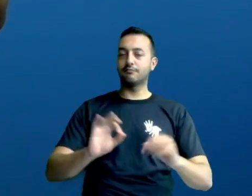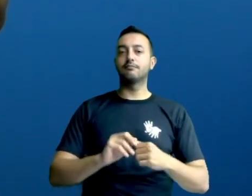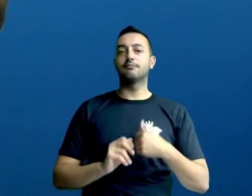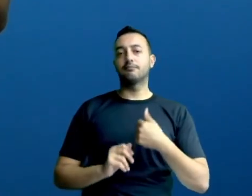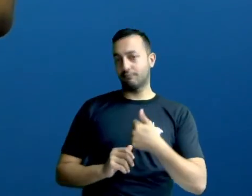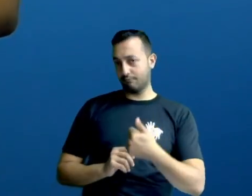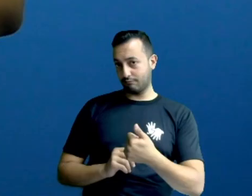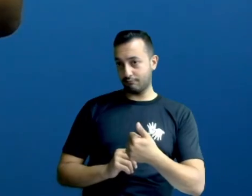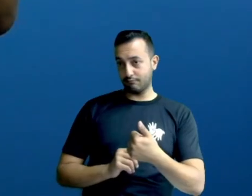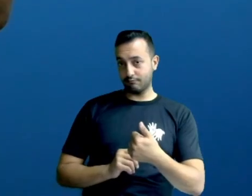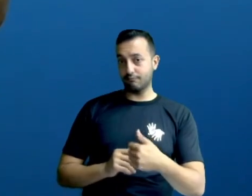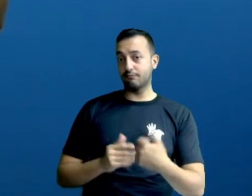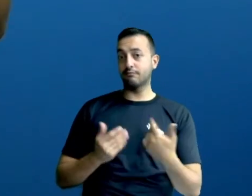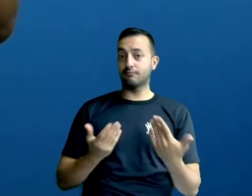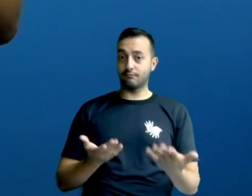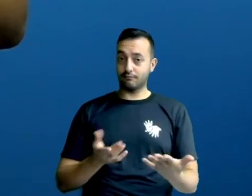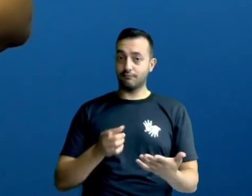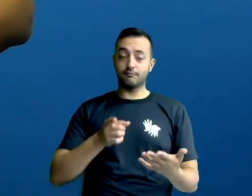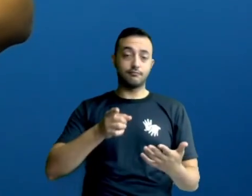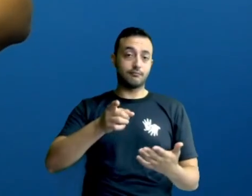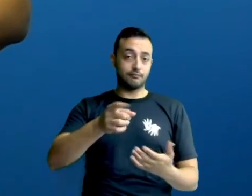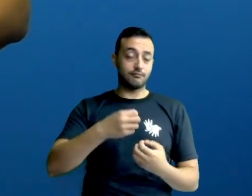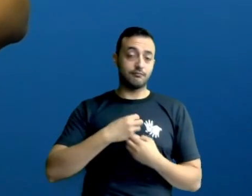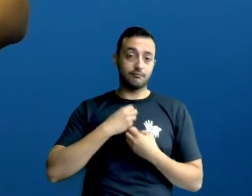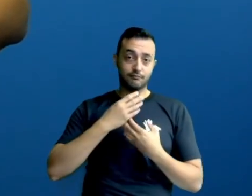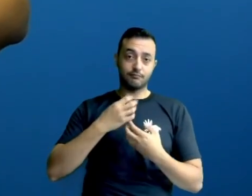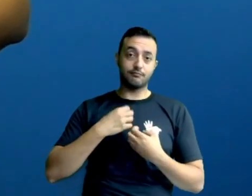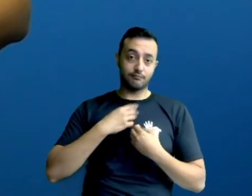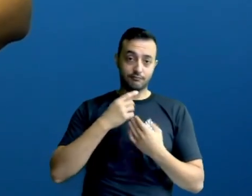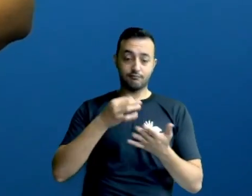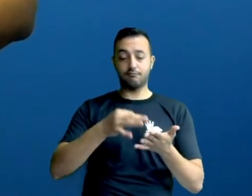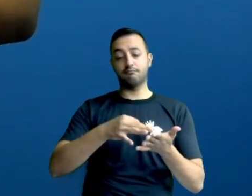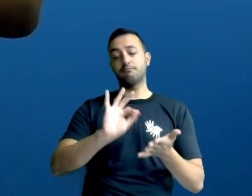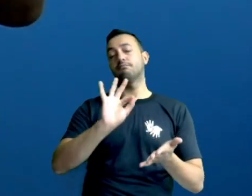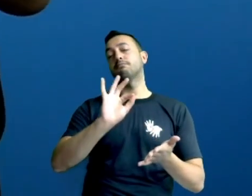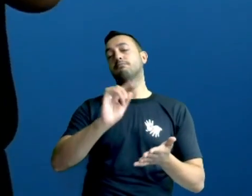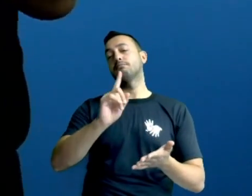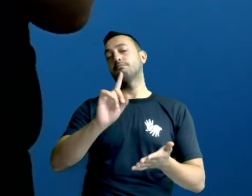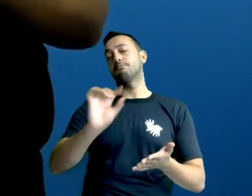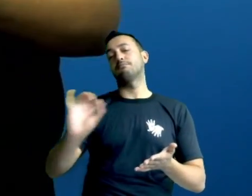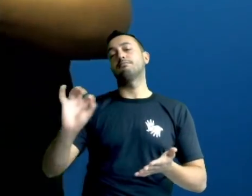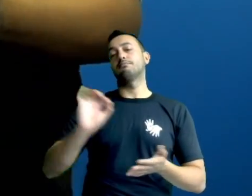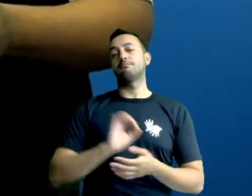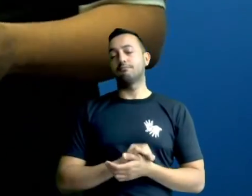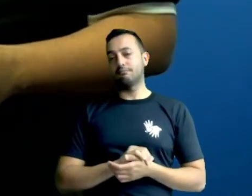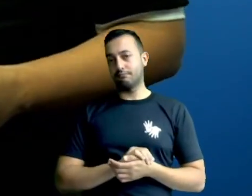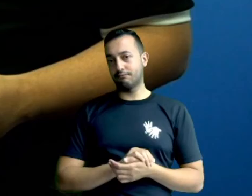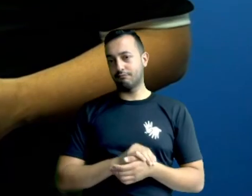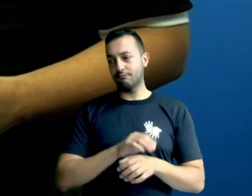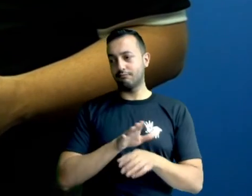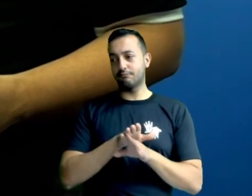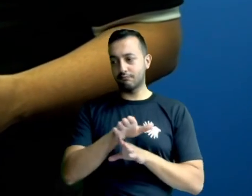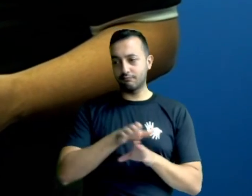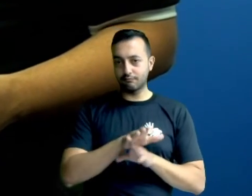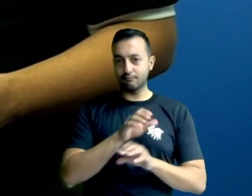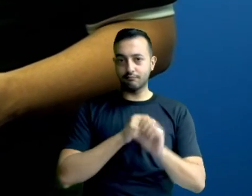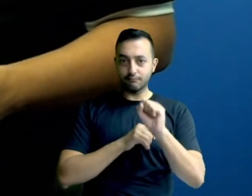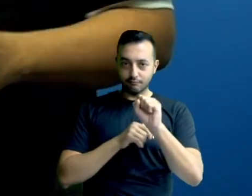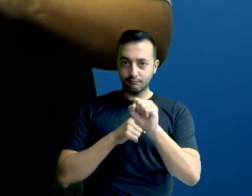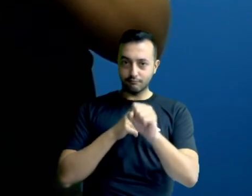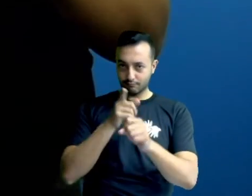Tá bom? Assim você vai ser um poeta nota 10. Sigam os 8 passos que o professor passou para